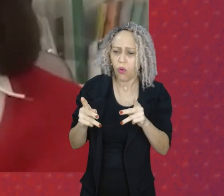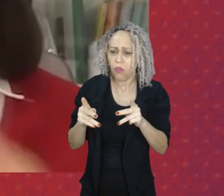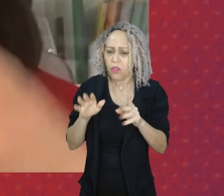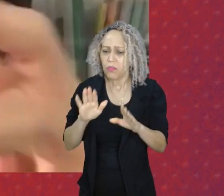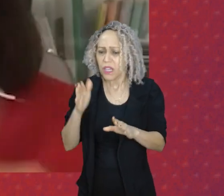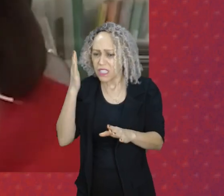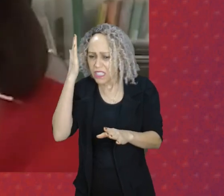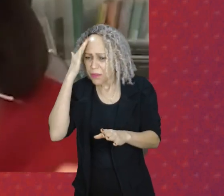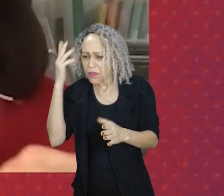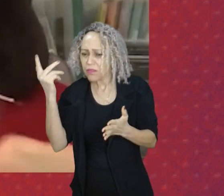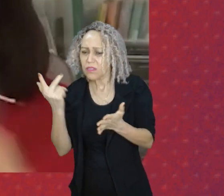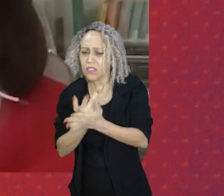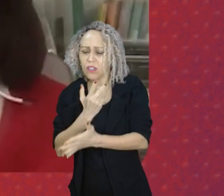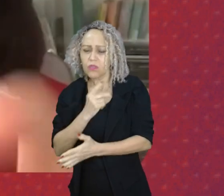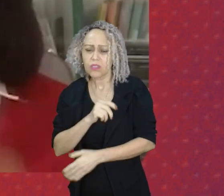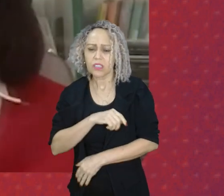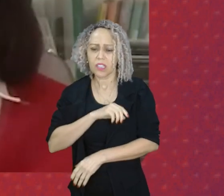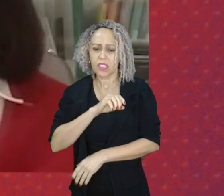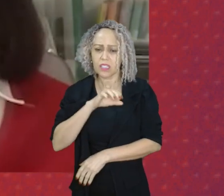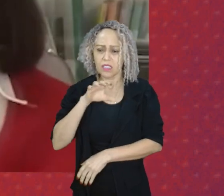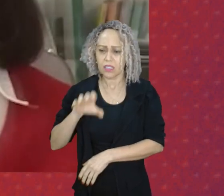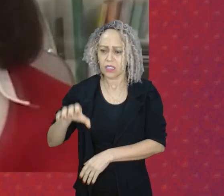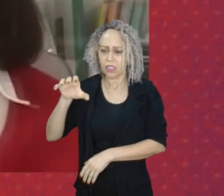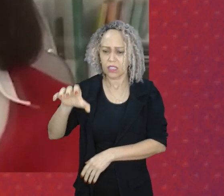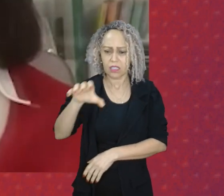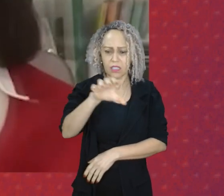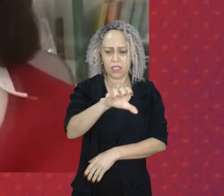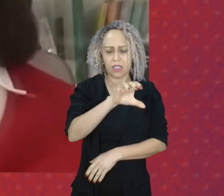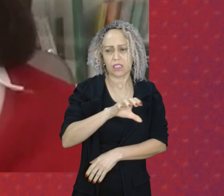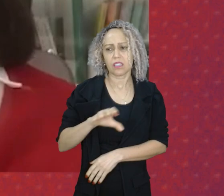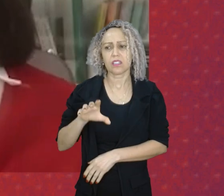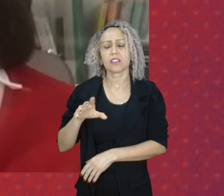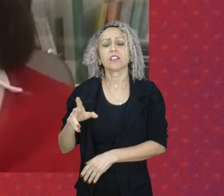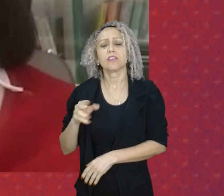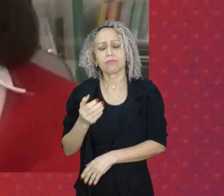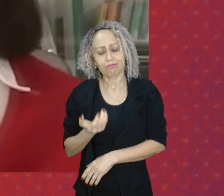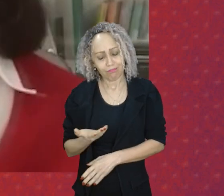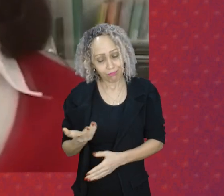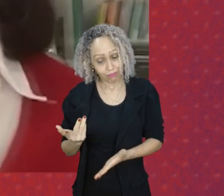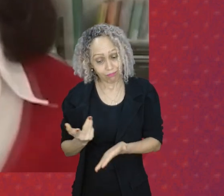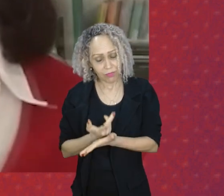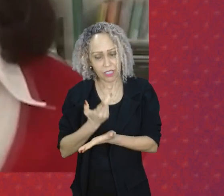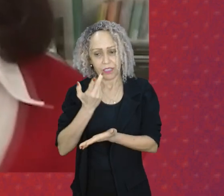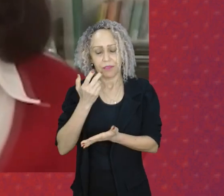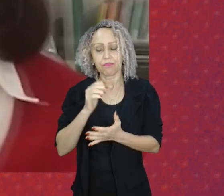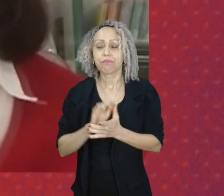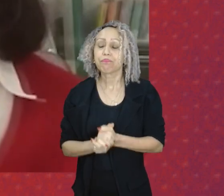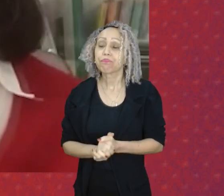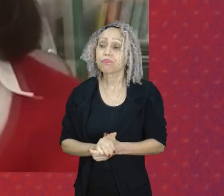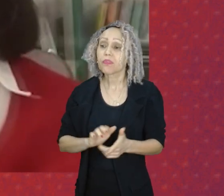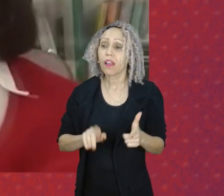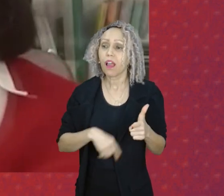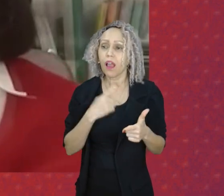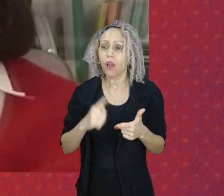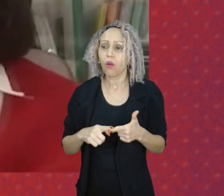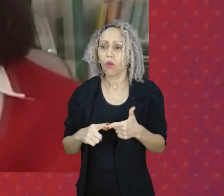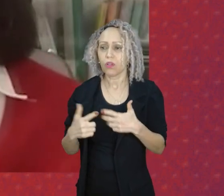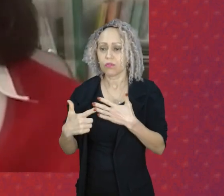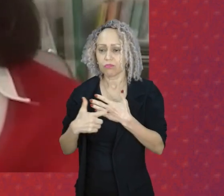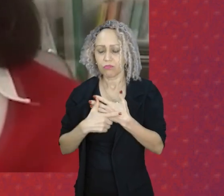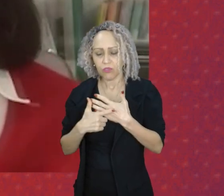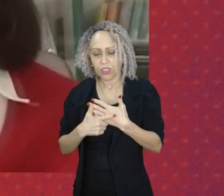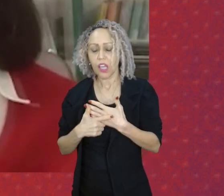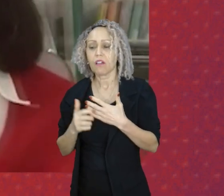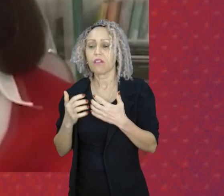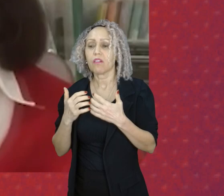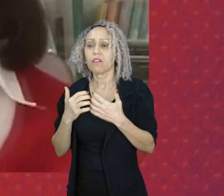expressões culturais que cada território, cada região tem. A outra função, que é bastante importante,